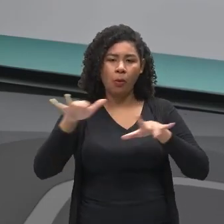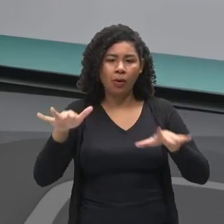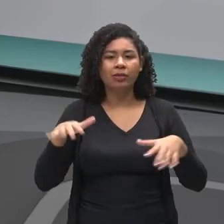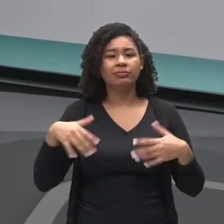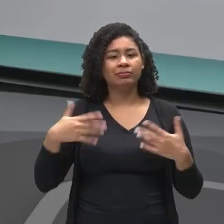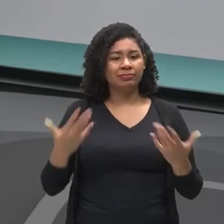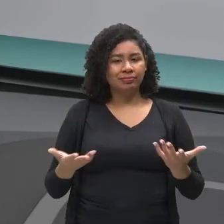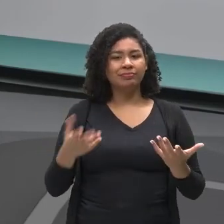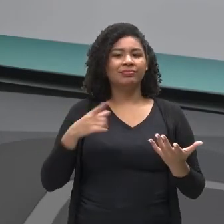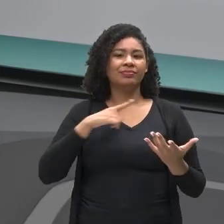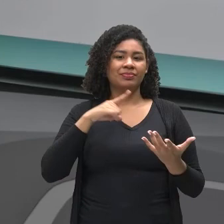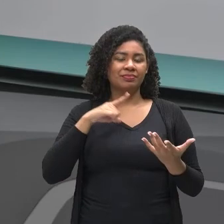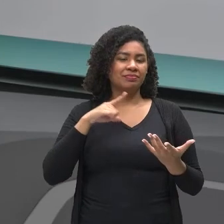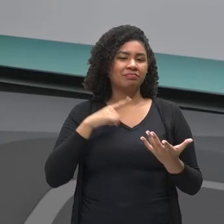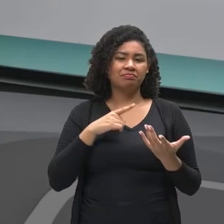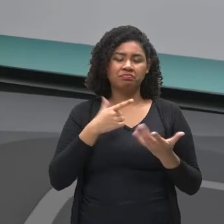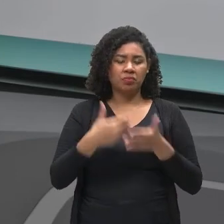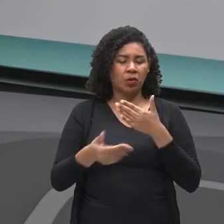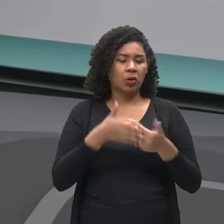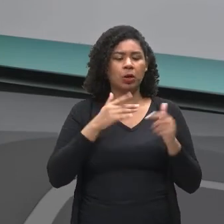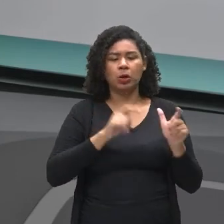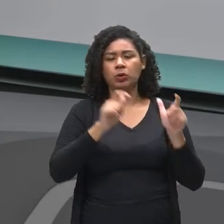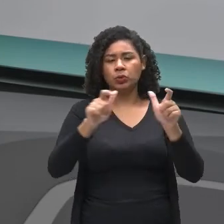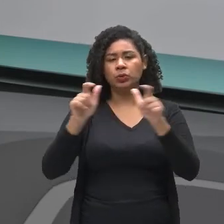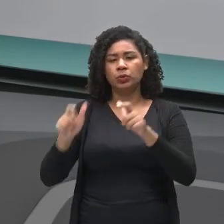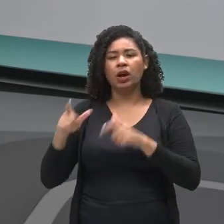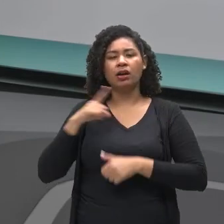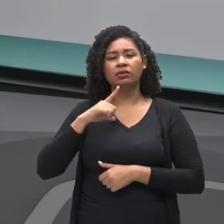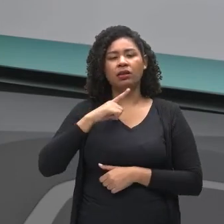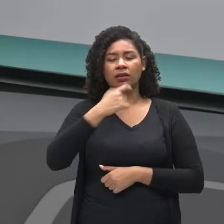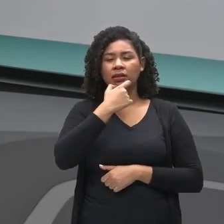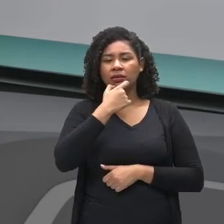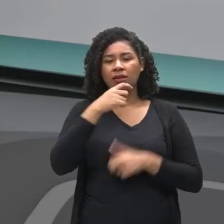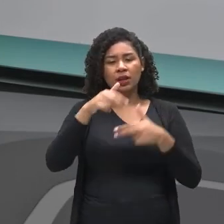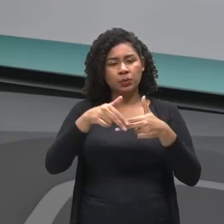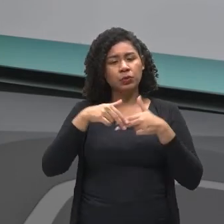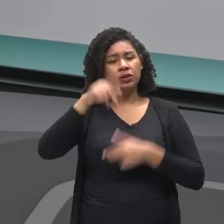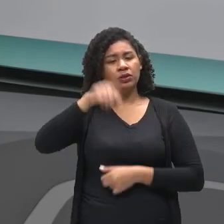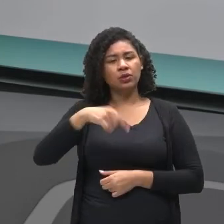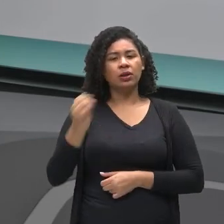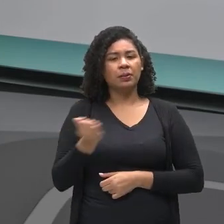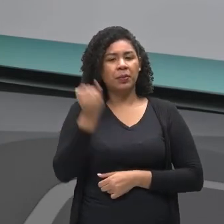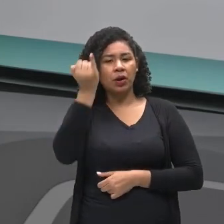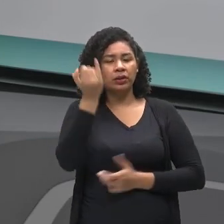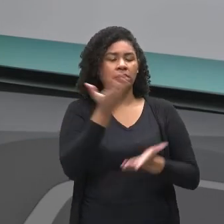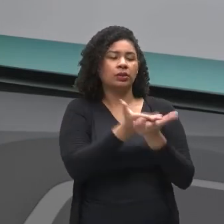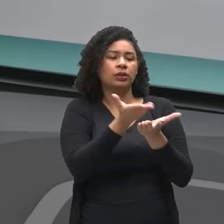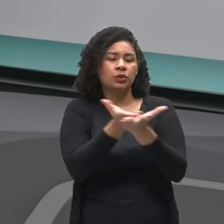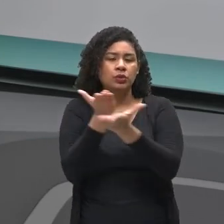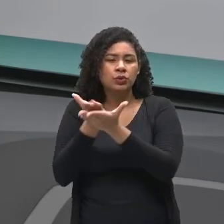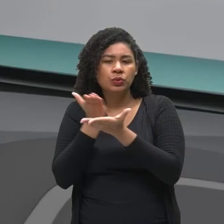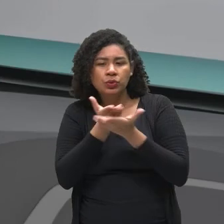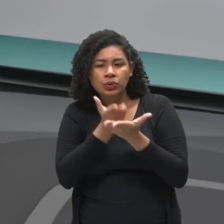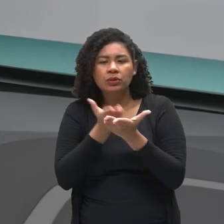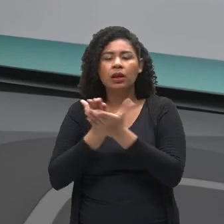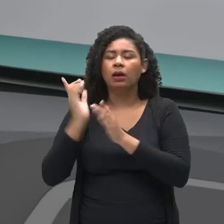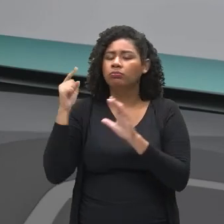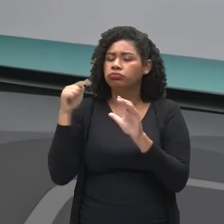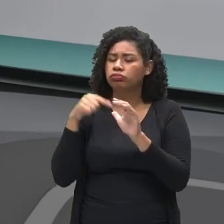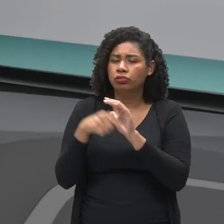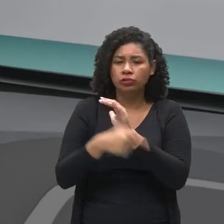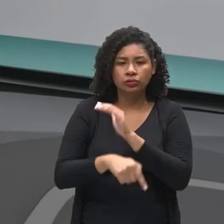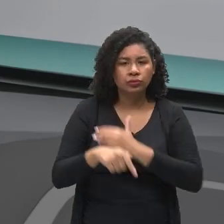chega aonde quer que nós estejamos e é por isso que é muito importante o estudo, o aprofundamento nela,